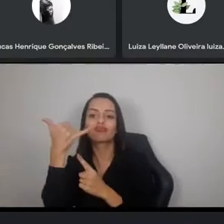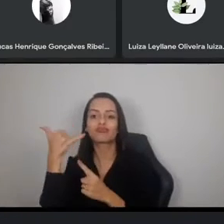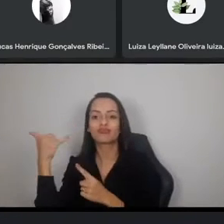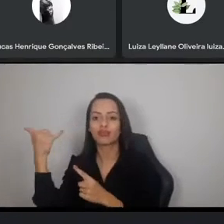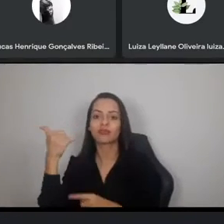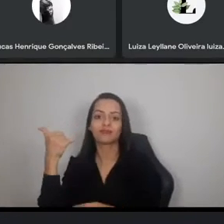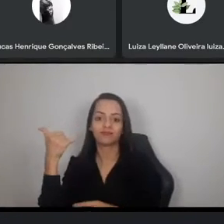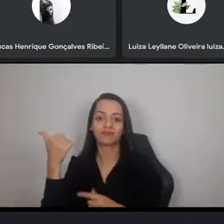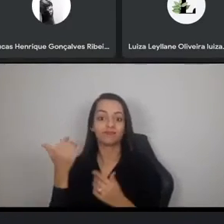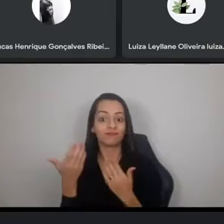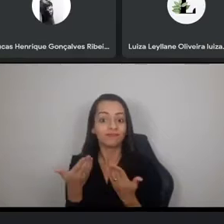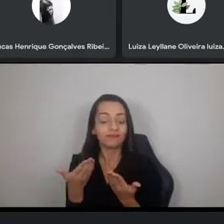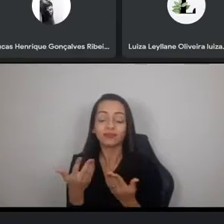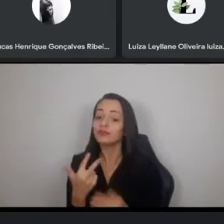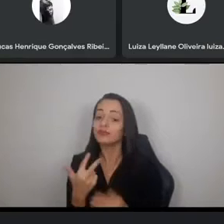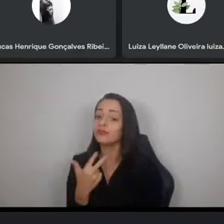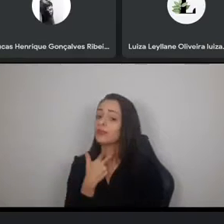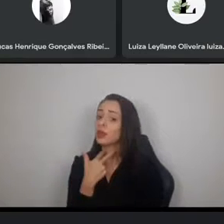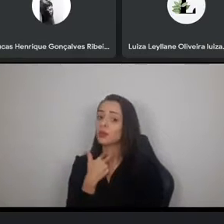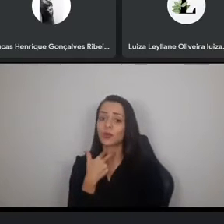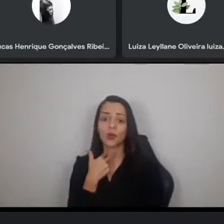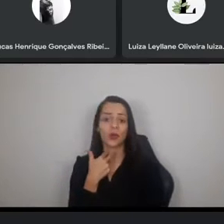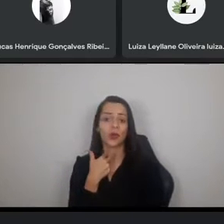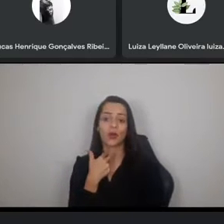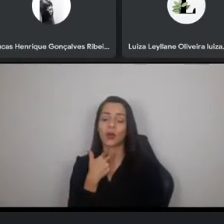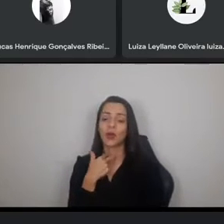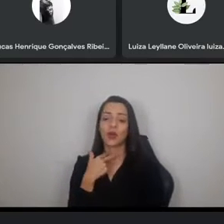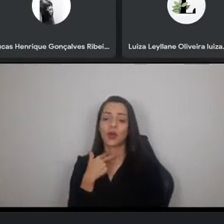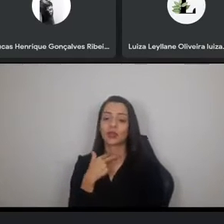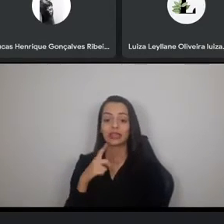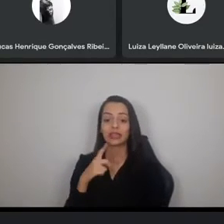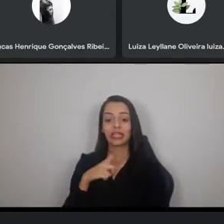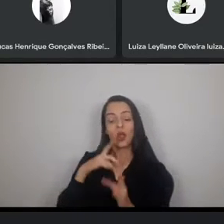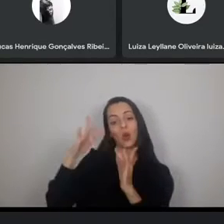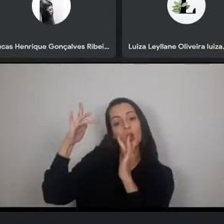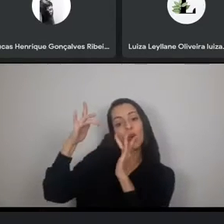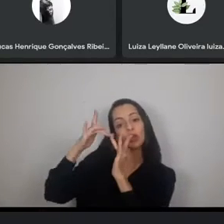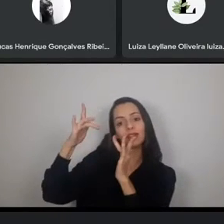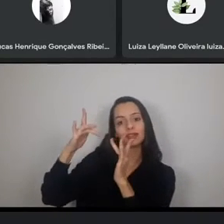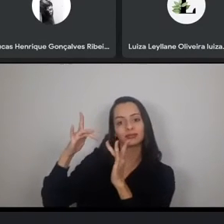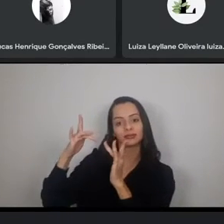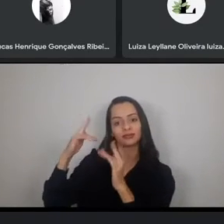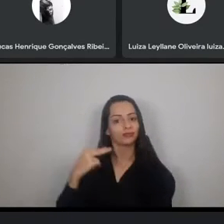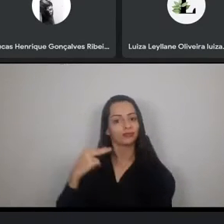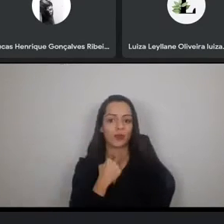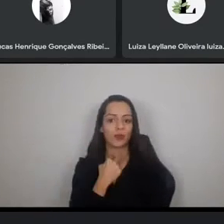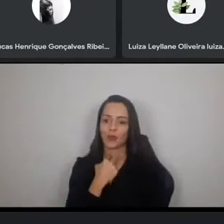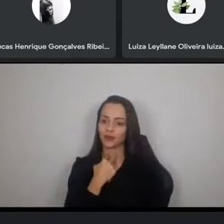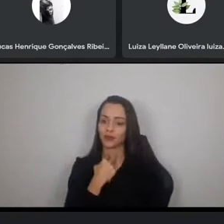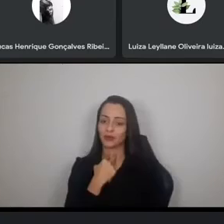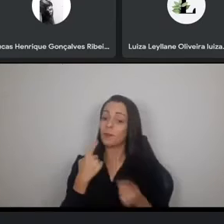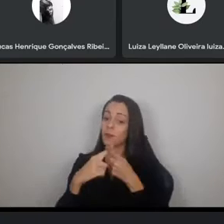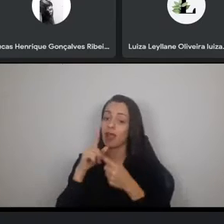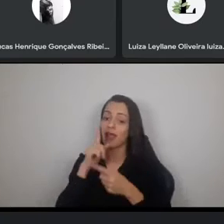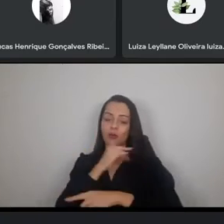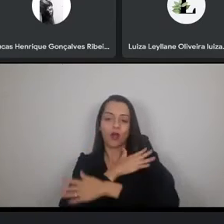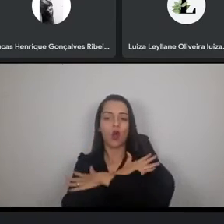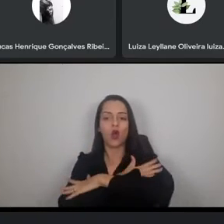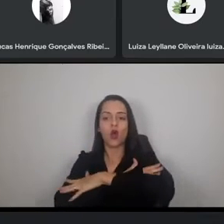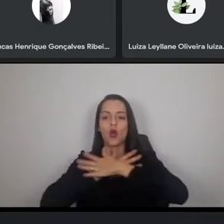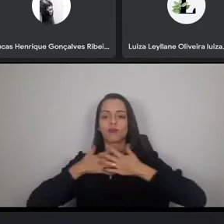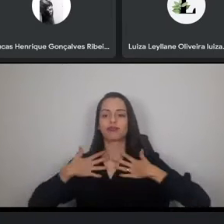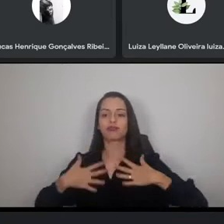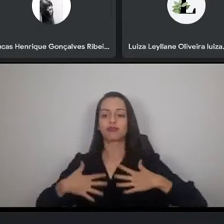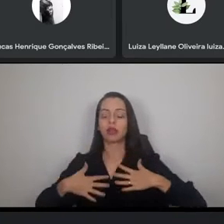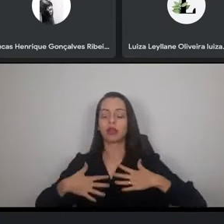Então, não devemos fazer essa troca de temperatura com o corpo molhado. Devemos deixar o